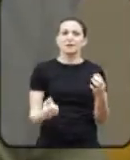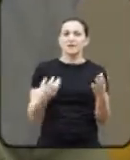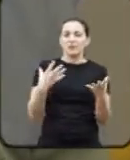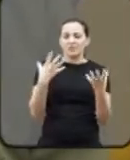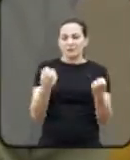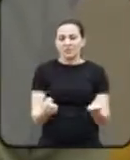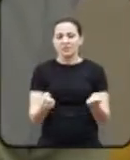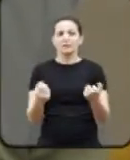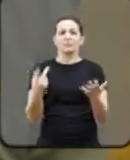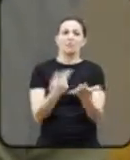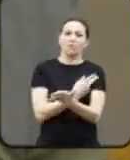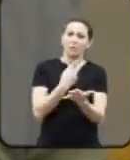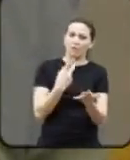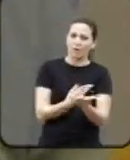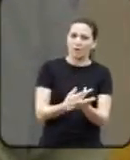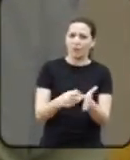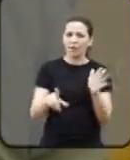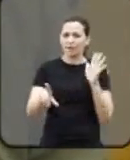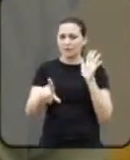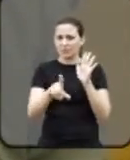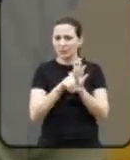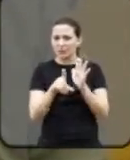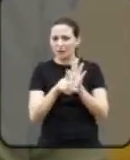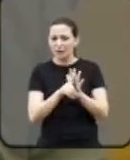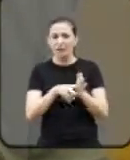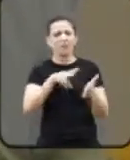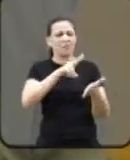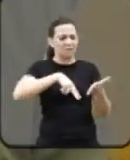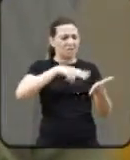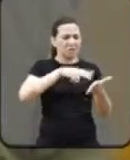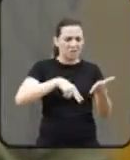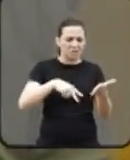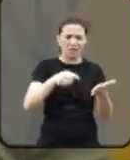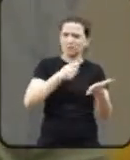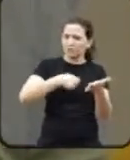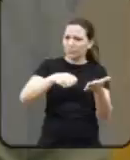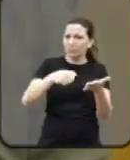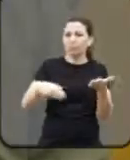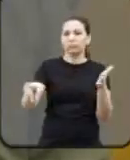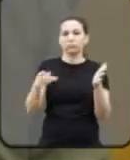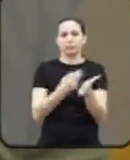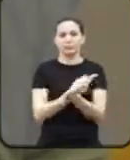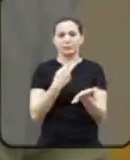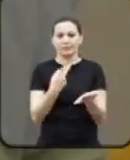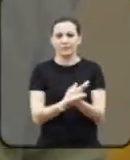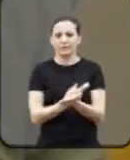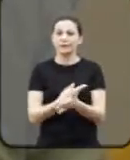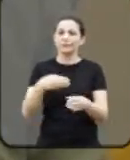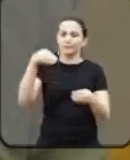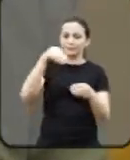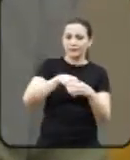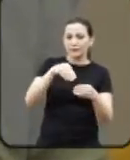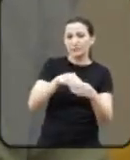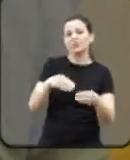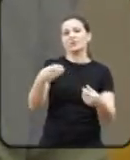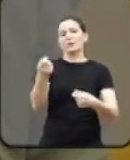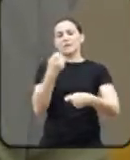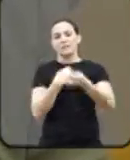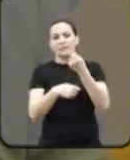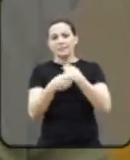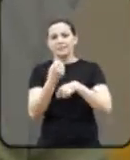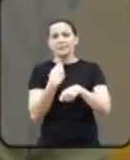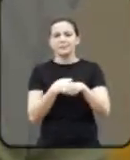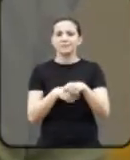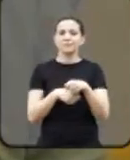temos que eliminar isso. Tem que rever essa legislação eleitoral, né, toda financeira,